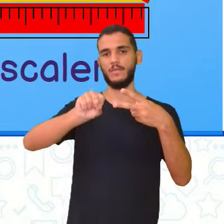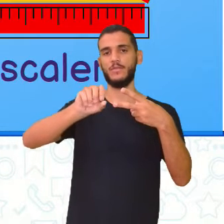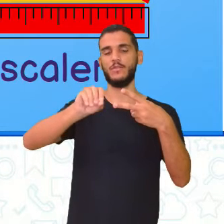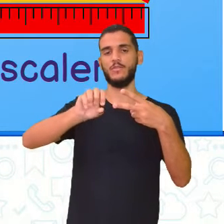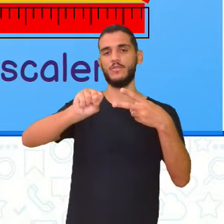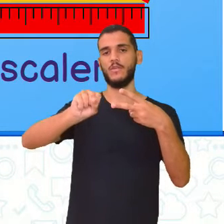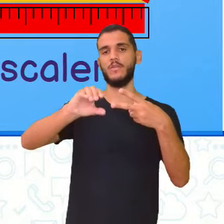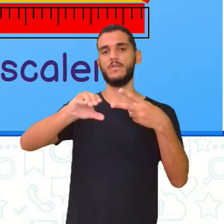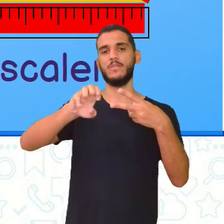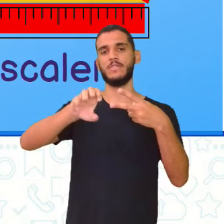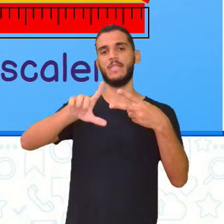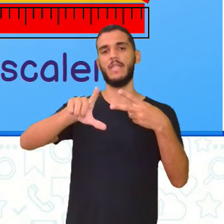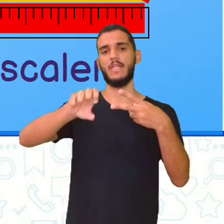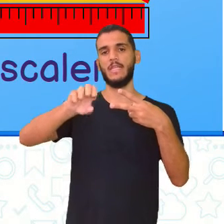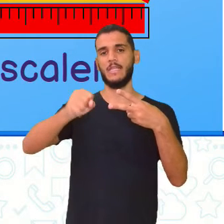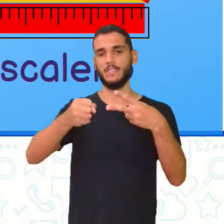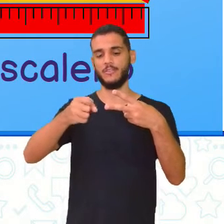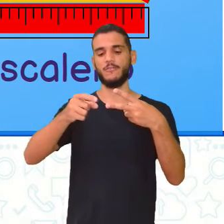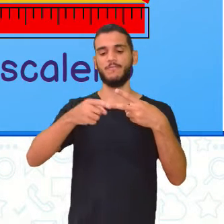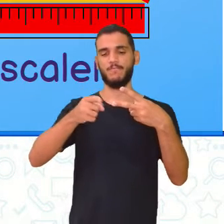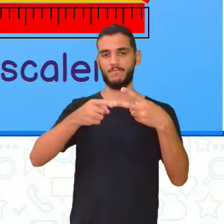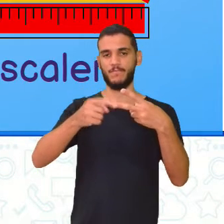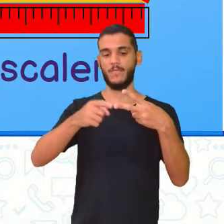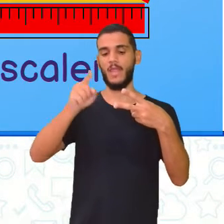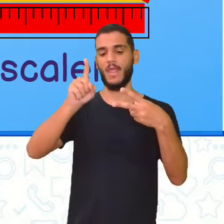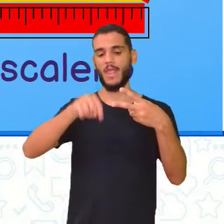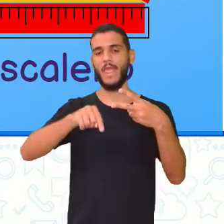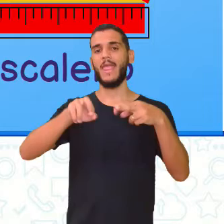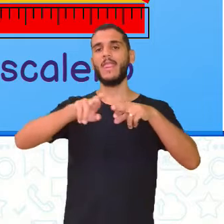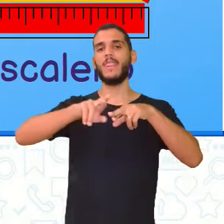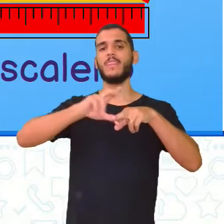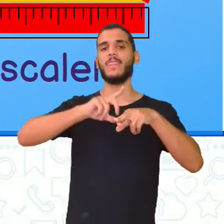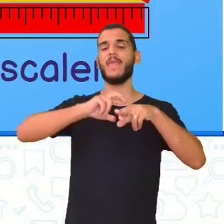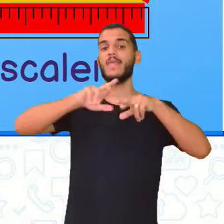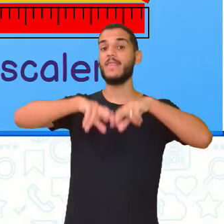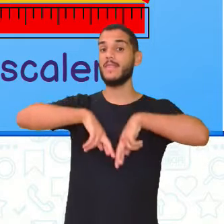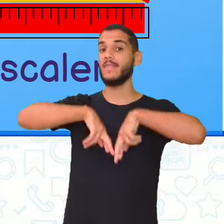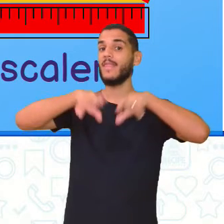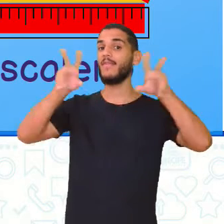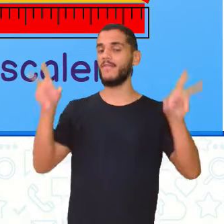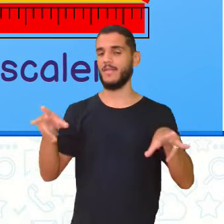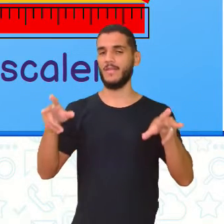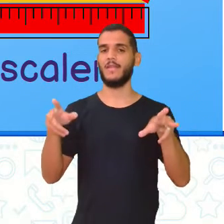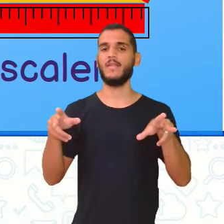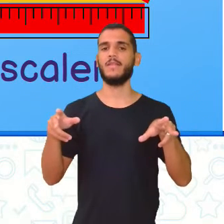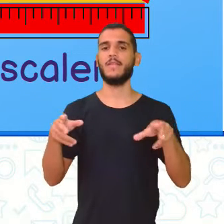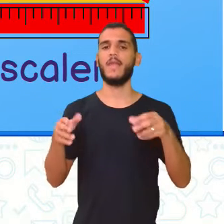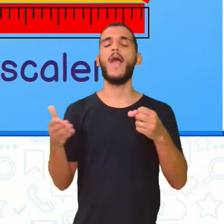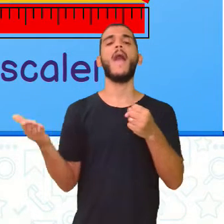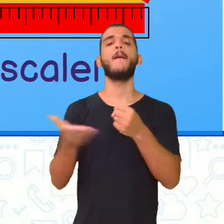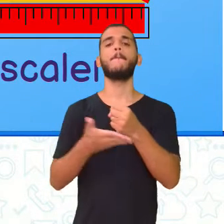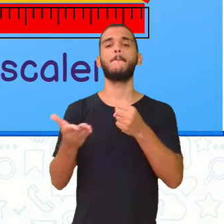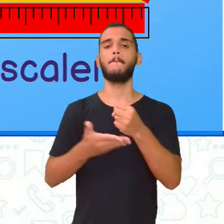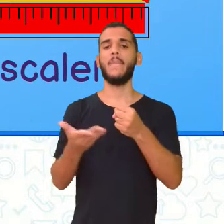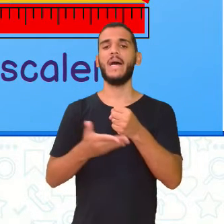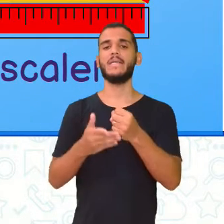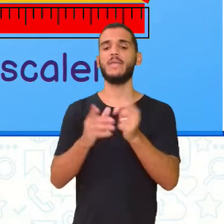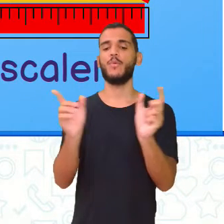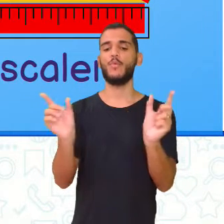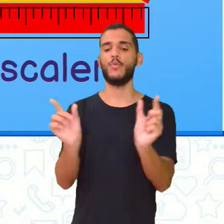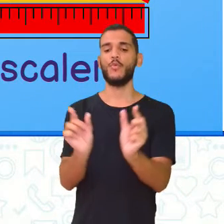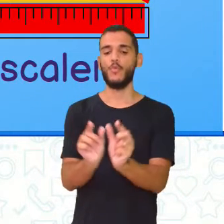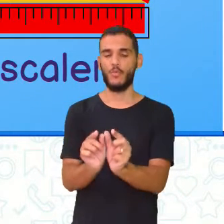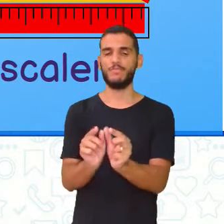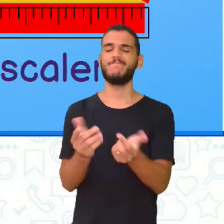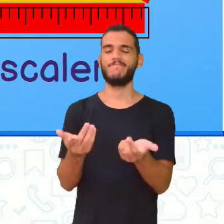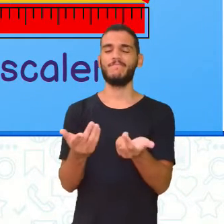Professora, então o triângulo equilátero é isósceles? Vai depender da definição. Para vocês, do fundamental